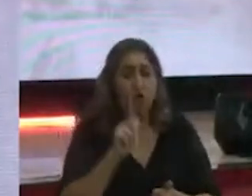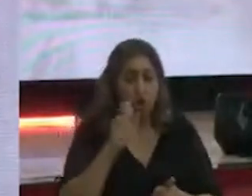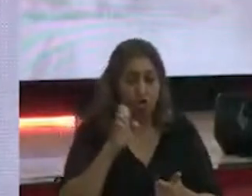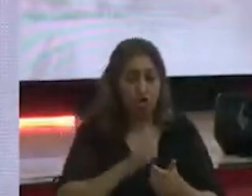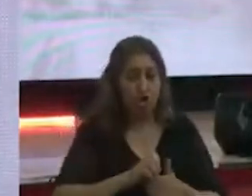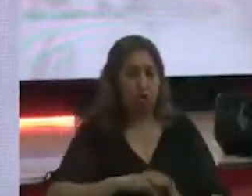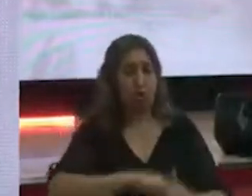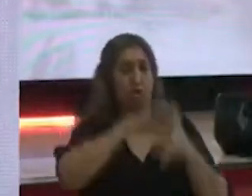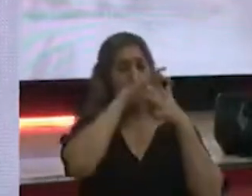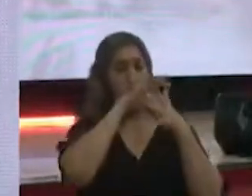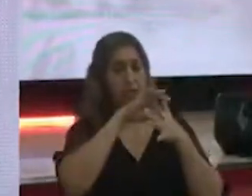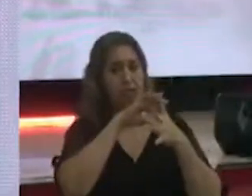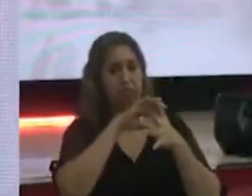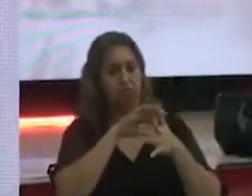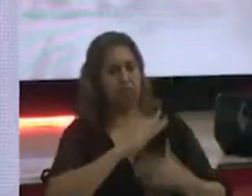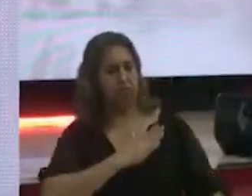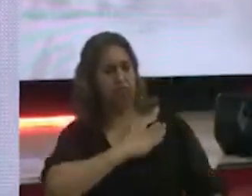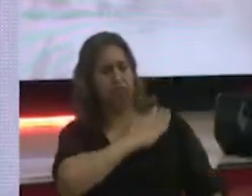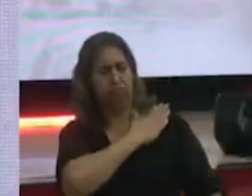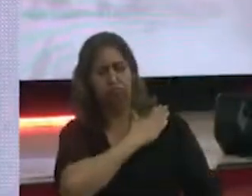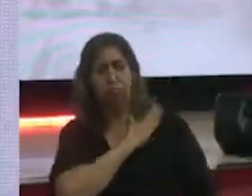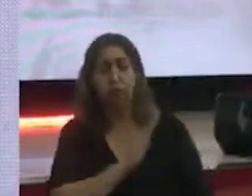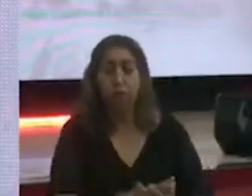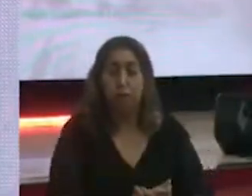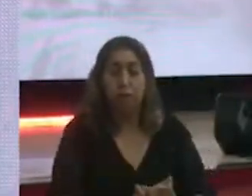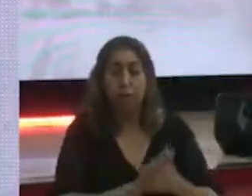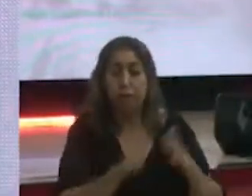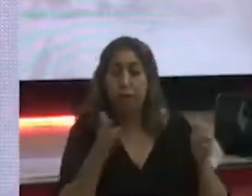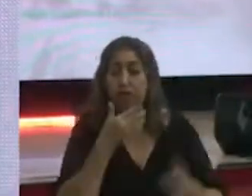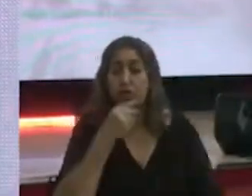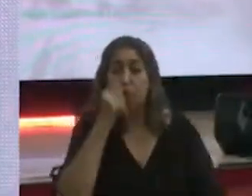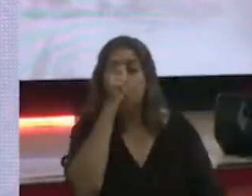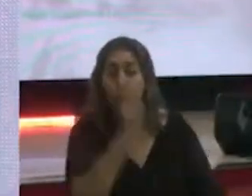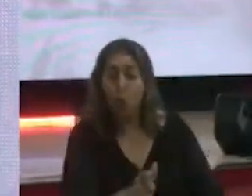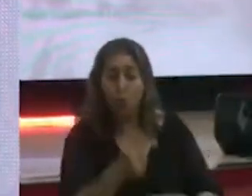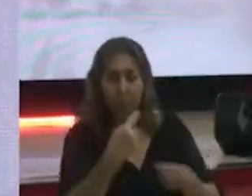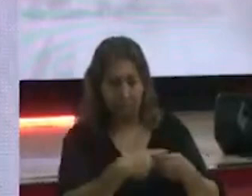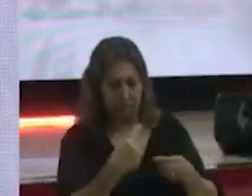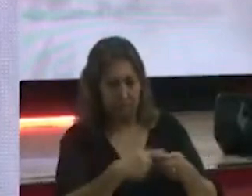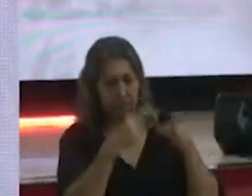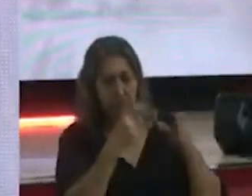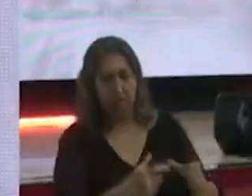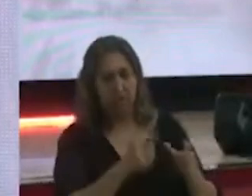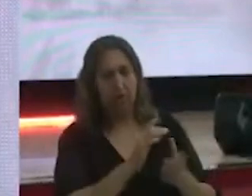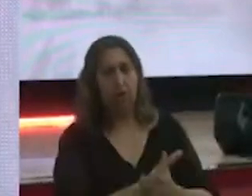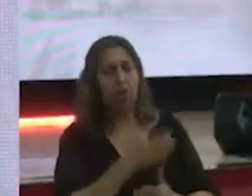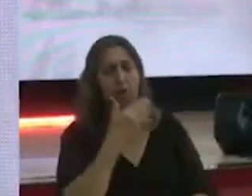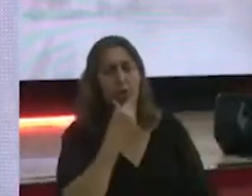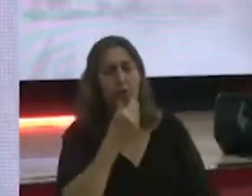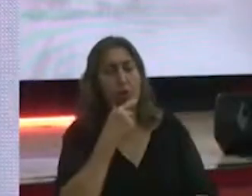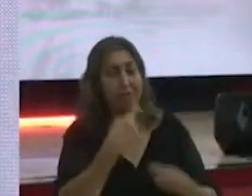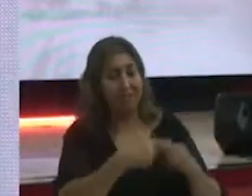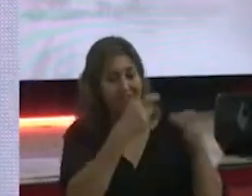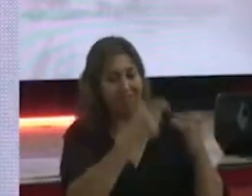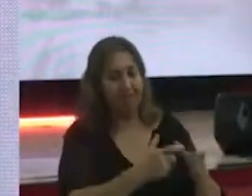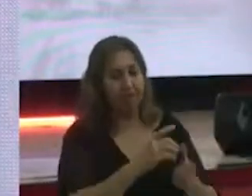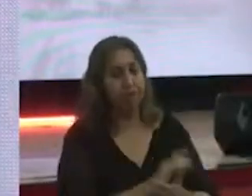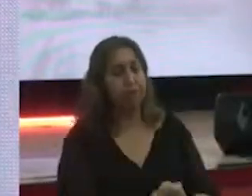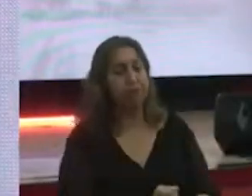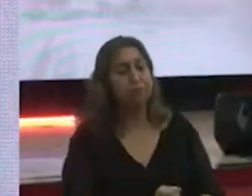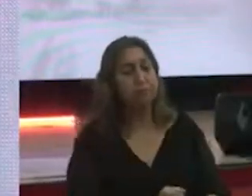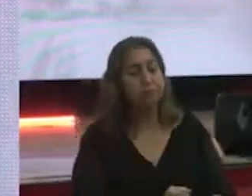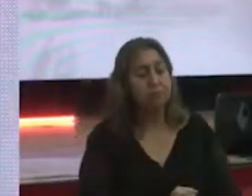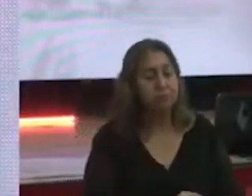nação americana mas tinha um homem na cidade dele um homem na cidade dele